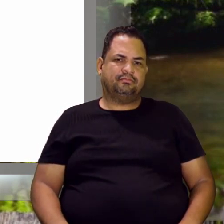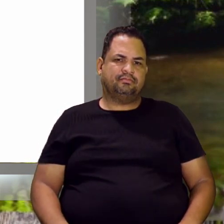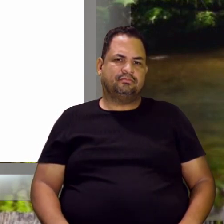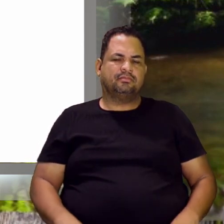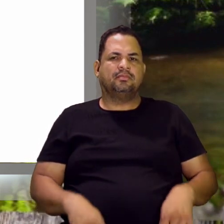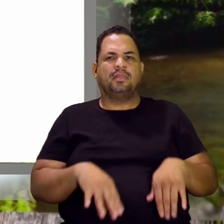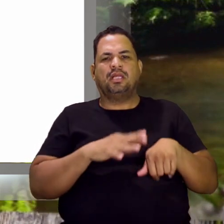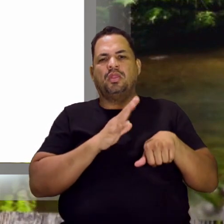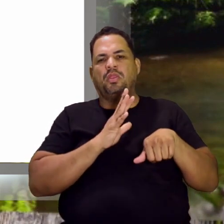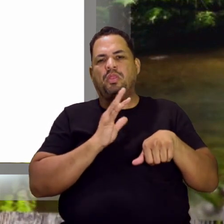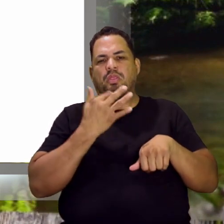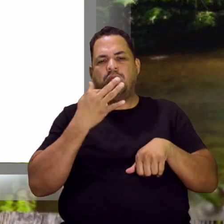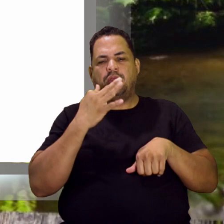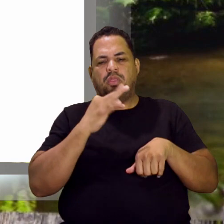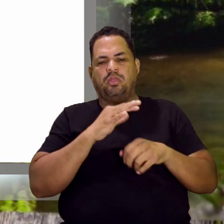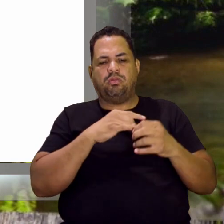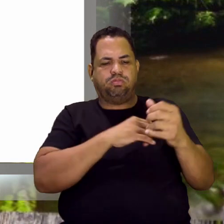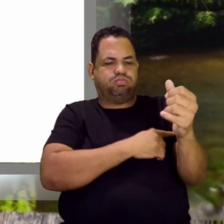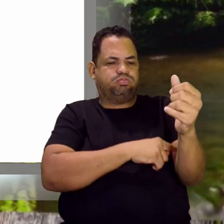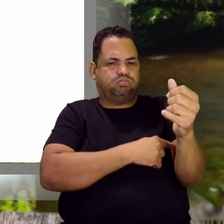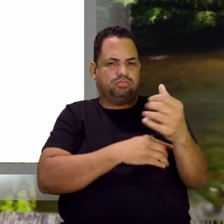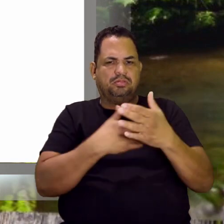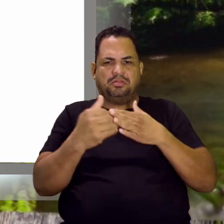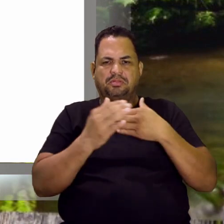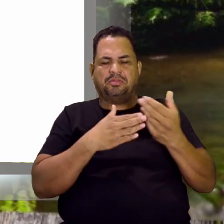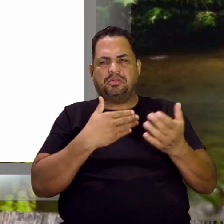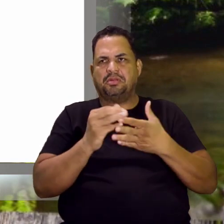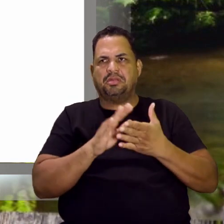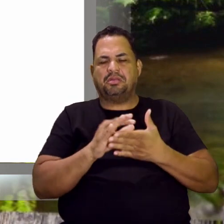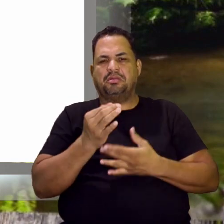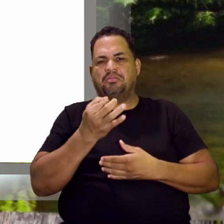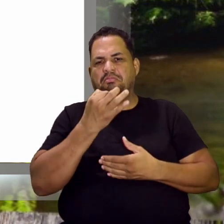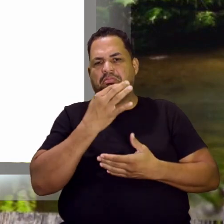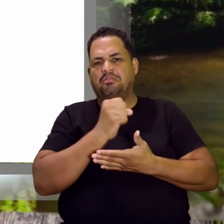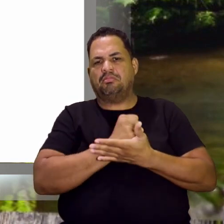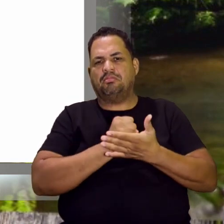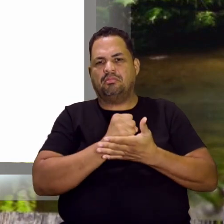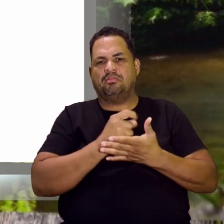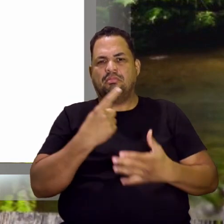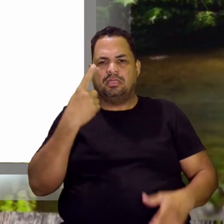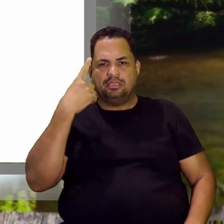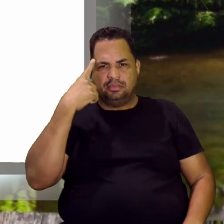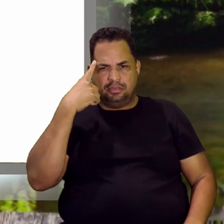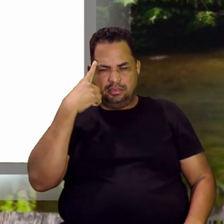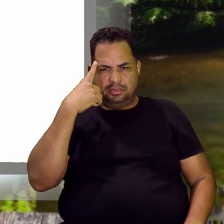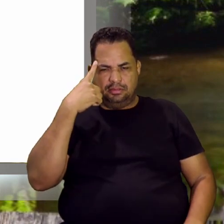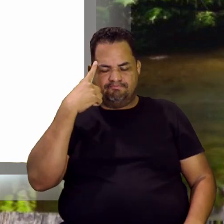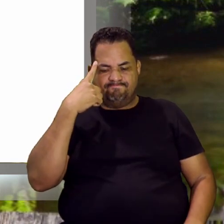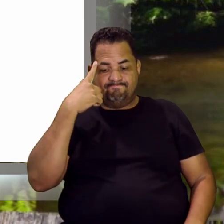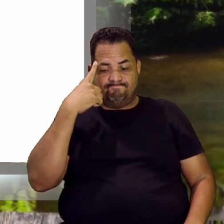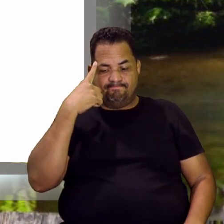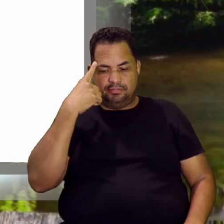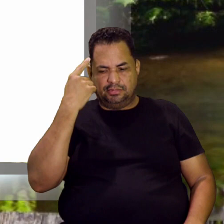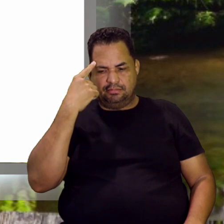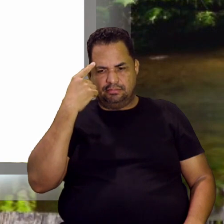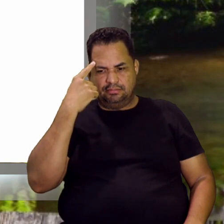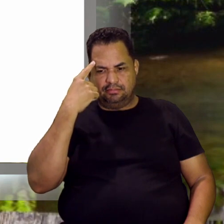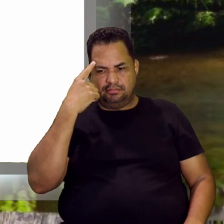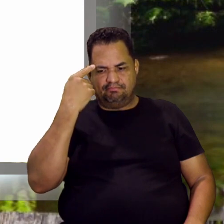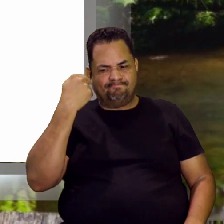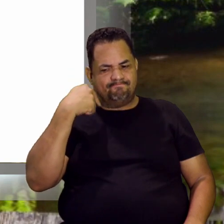dor no músculo. Aí você dá um remedinho qualquer. Aí a pessoa toma, automaticamente ela vai